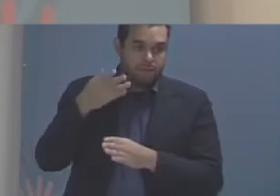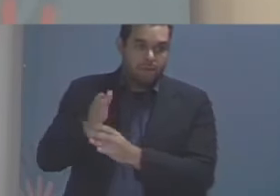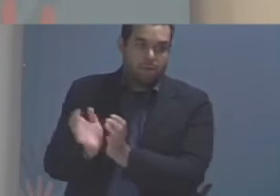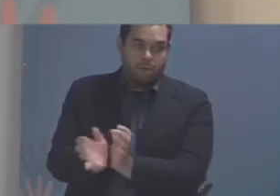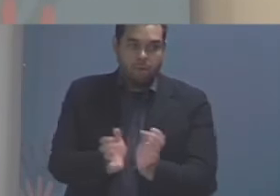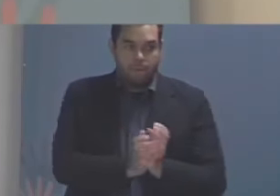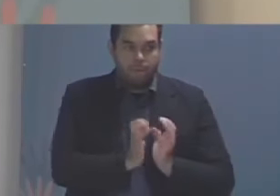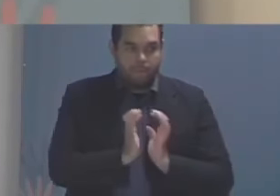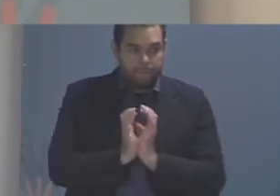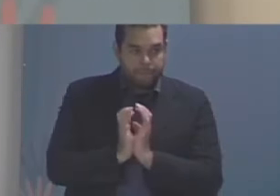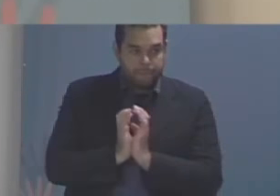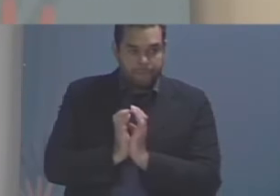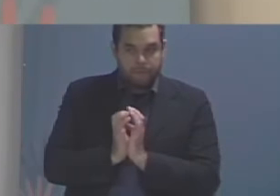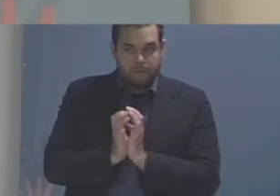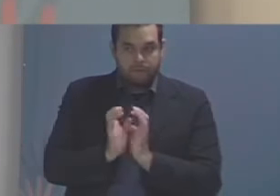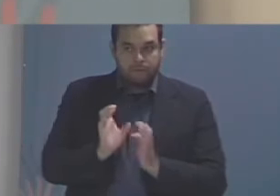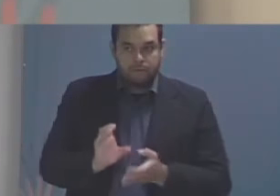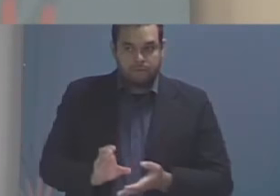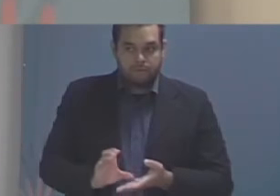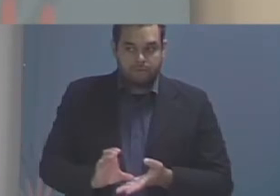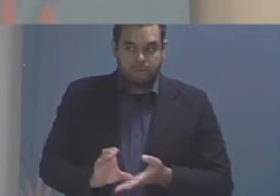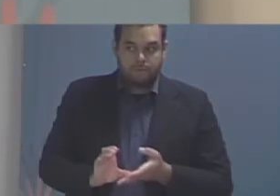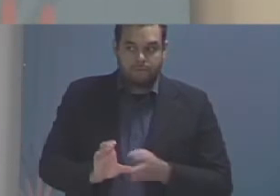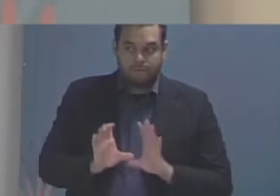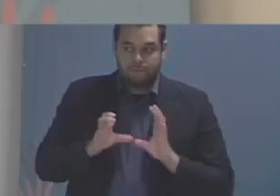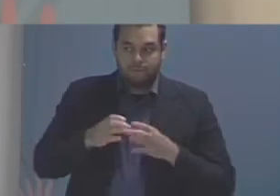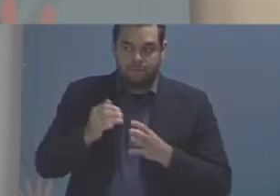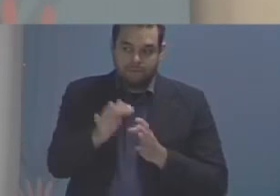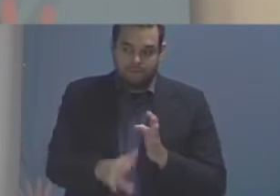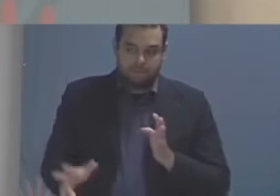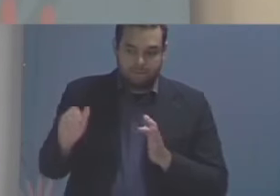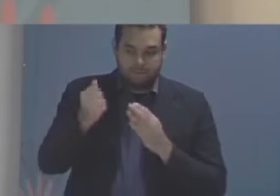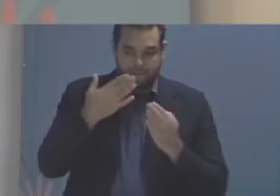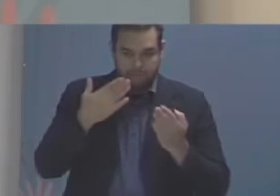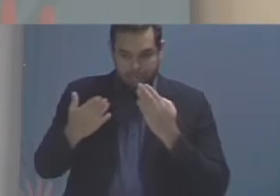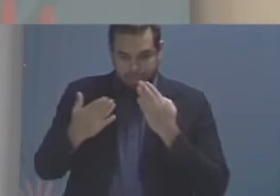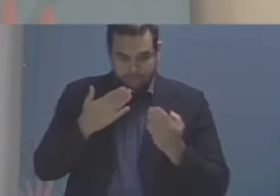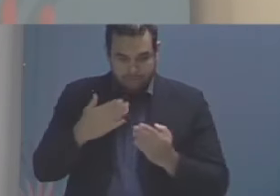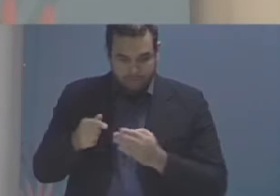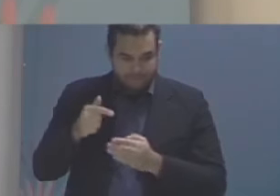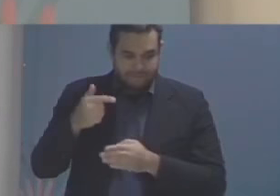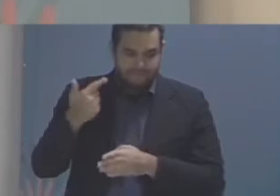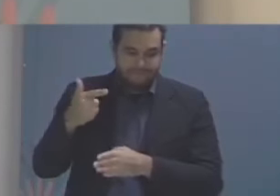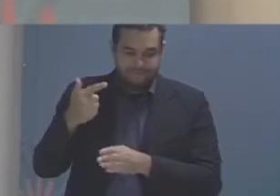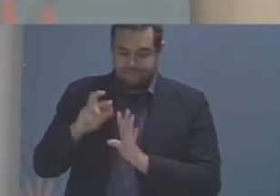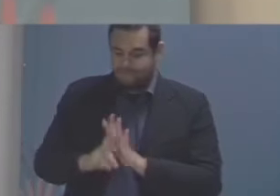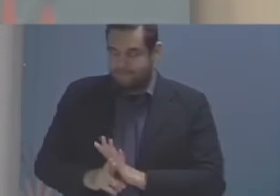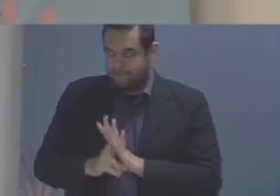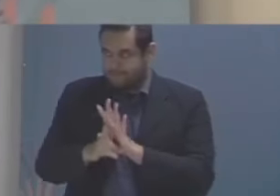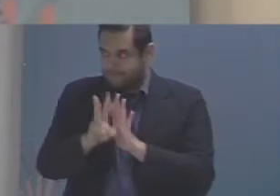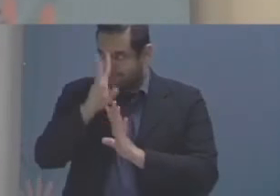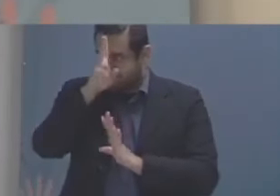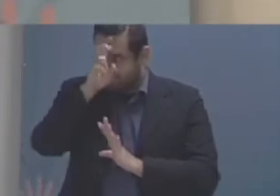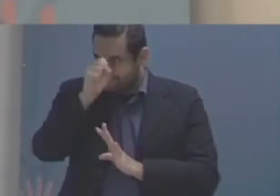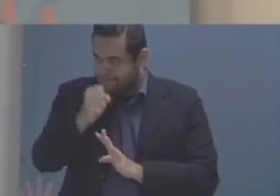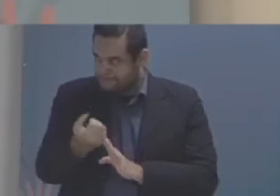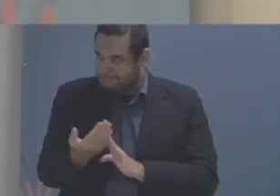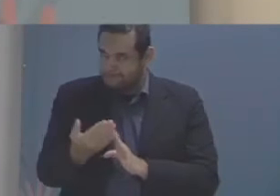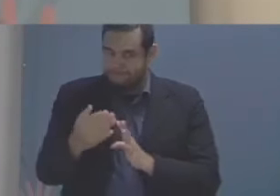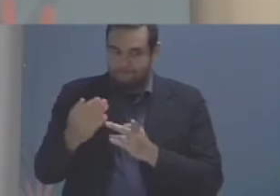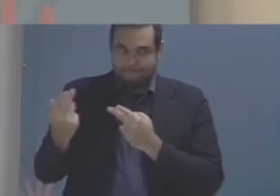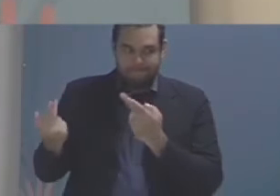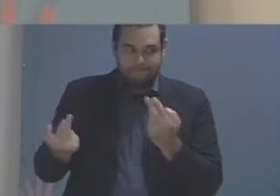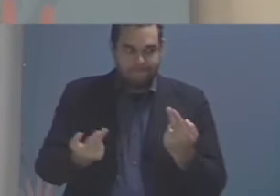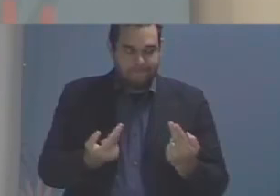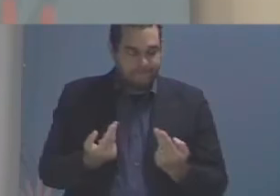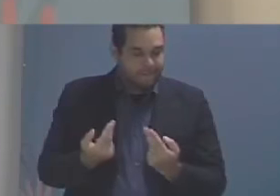se faz ciência ali. Tanto que o nome Congresso Nacional da Psicologia não se refere a um congresso científico em que você apresenta pôster. É um homônimo, se refere justamente ao congresso,